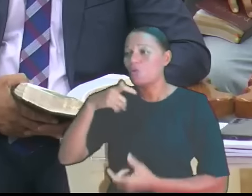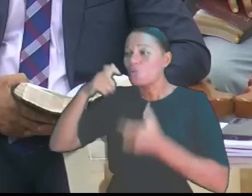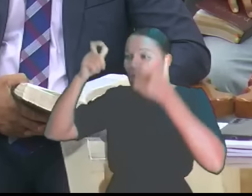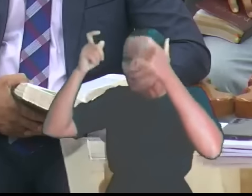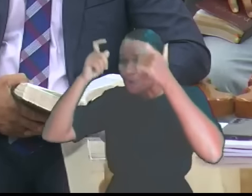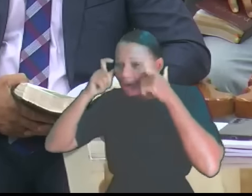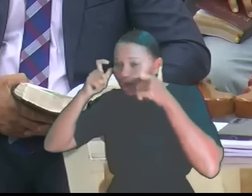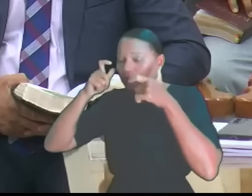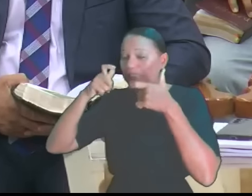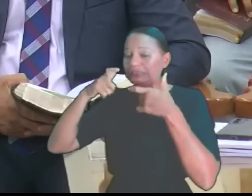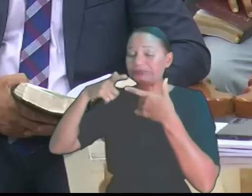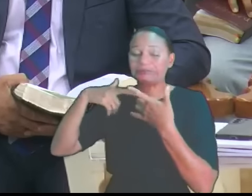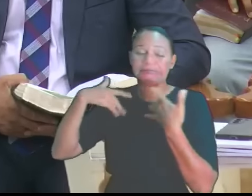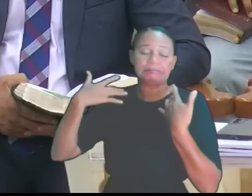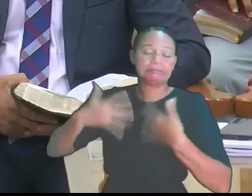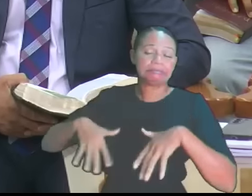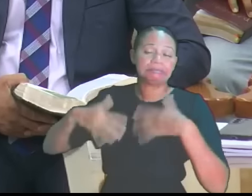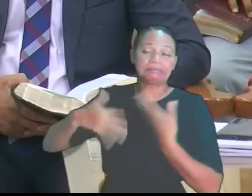com uma mulher desviada,